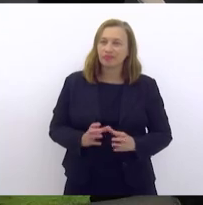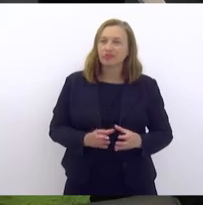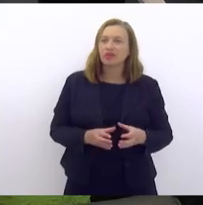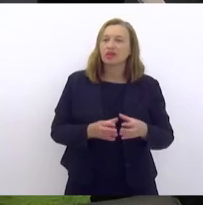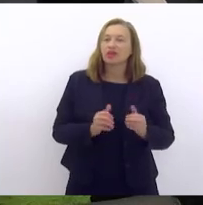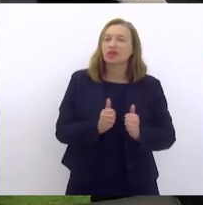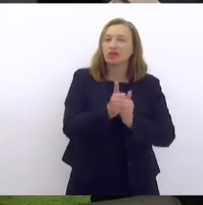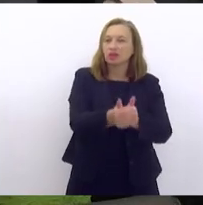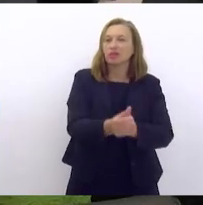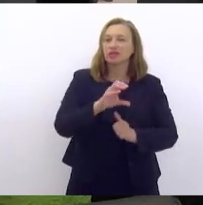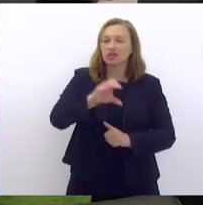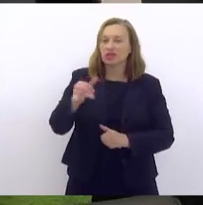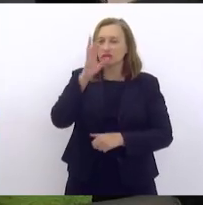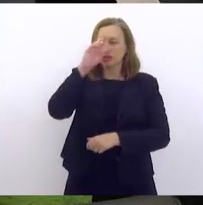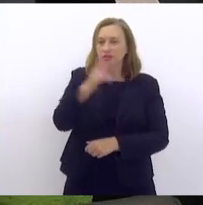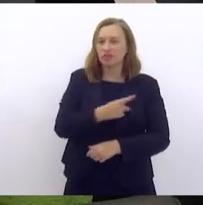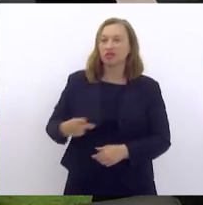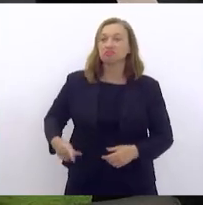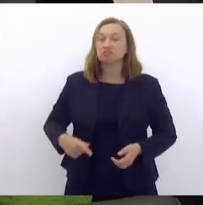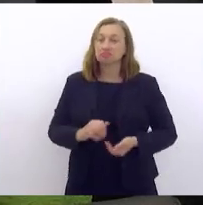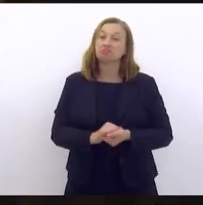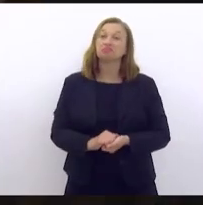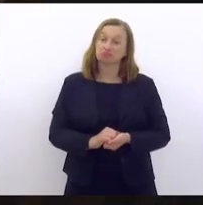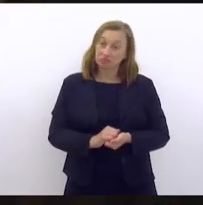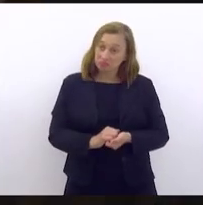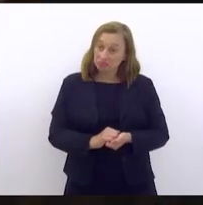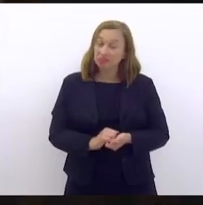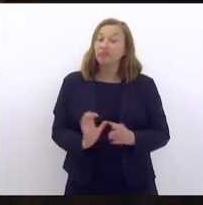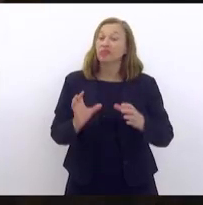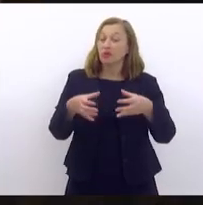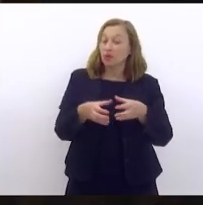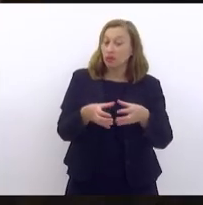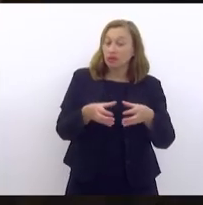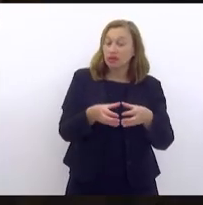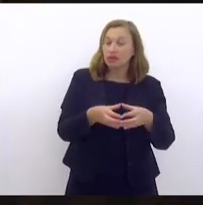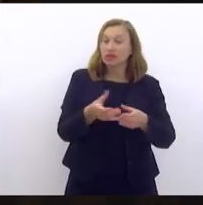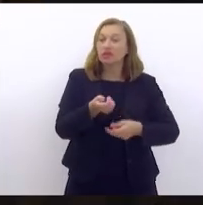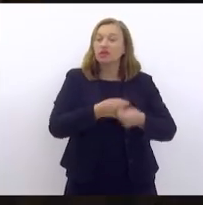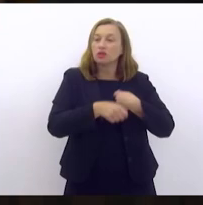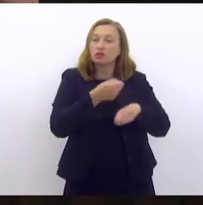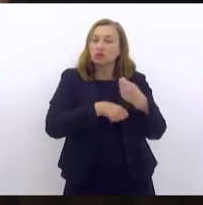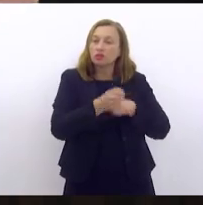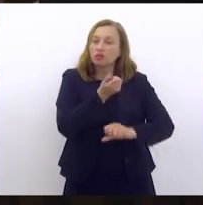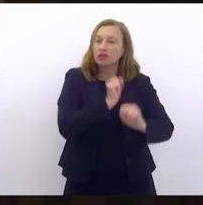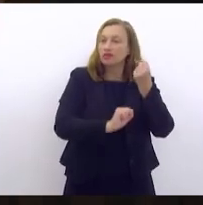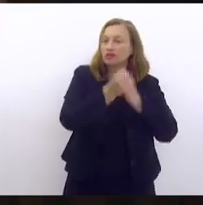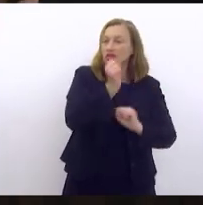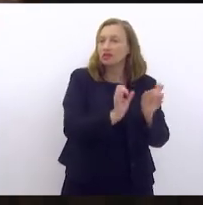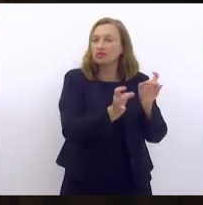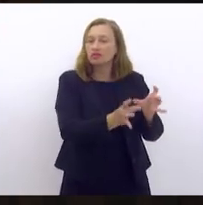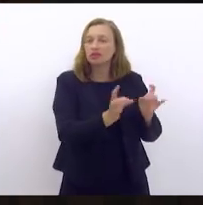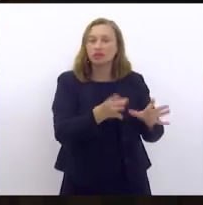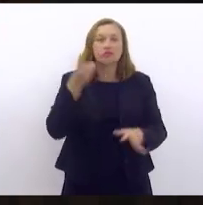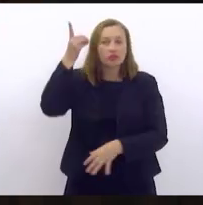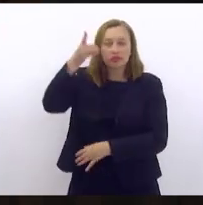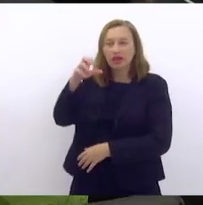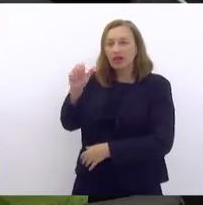Acompanho o parecer da CCJ, presidente. Muito obrigado. Para emitir parecer pela Comissão de Economia, Indústria e Comércio, deputado Anderson Moraes.